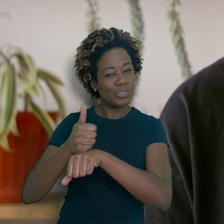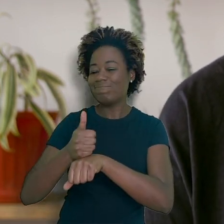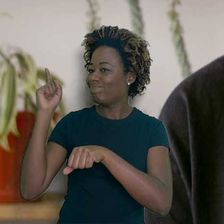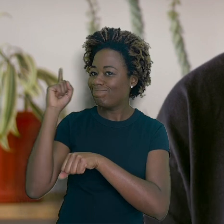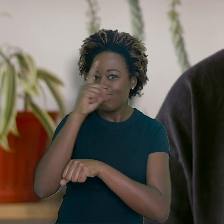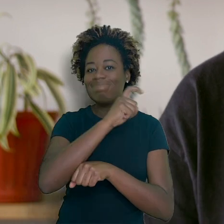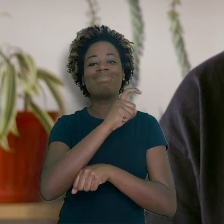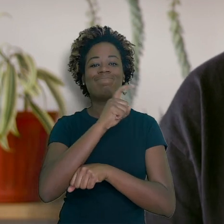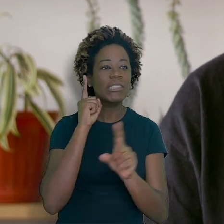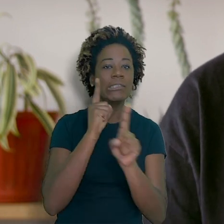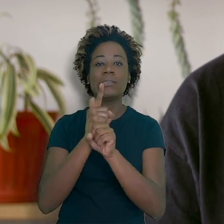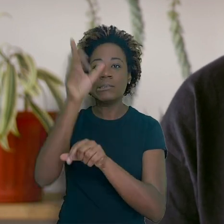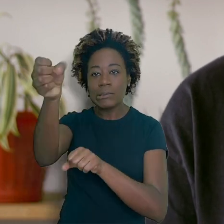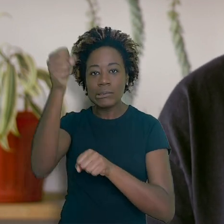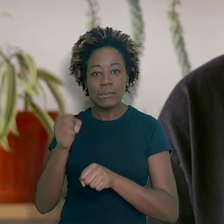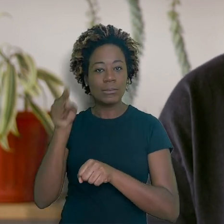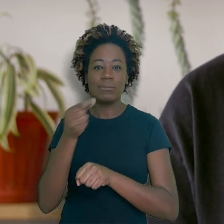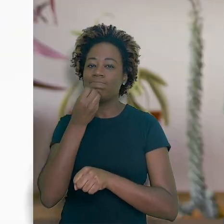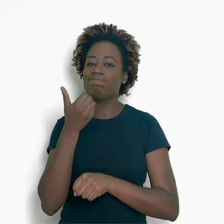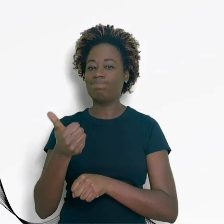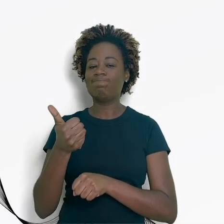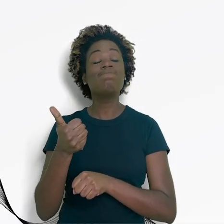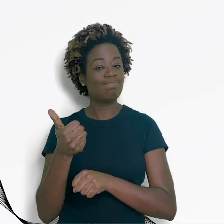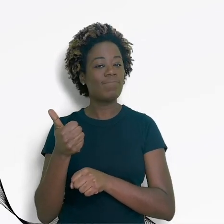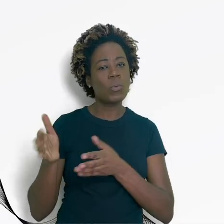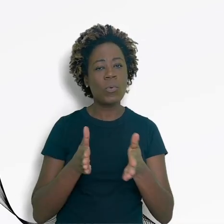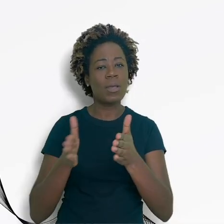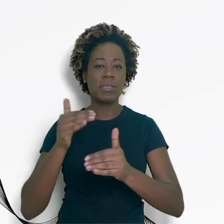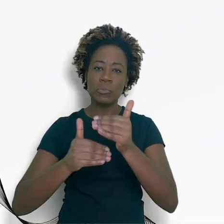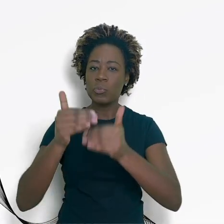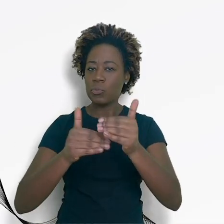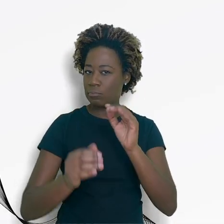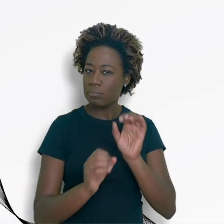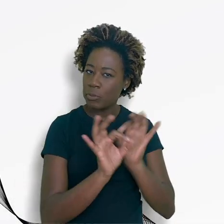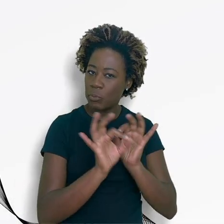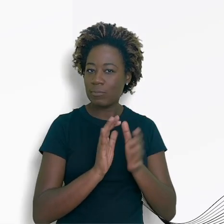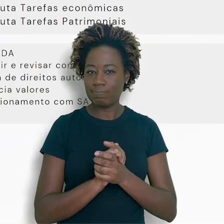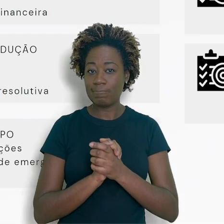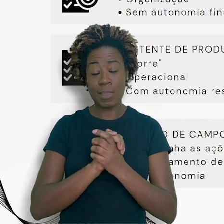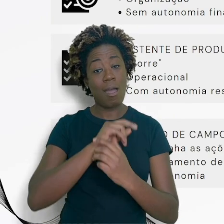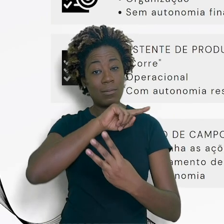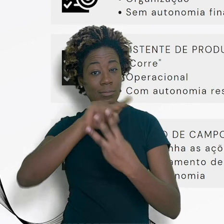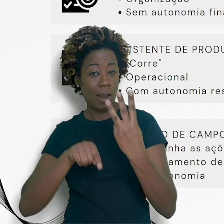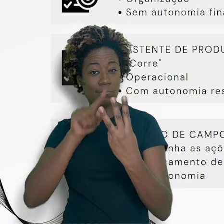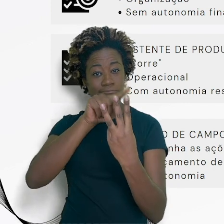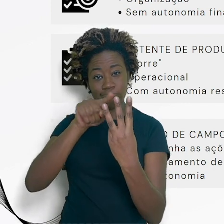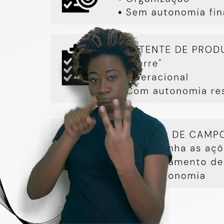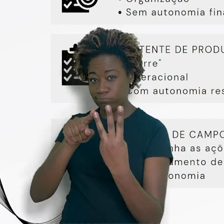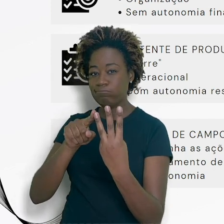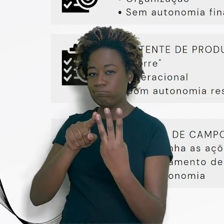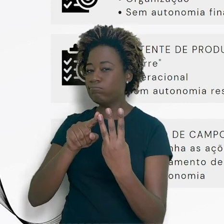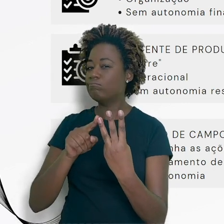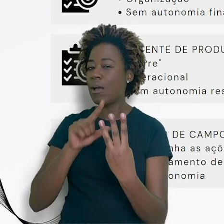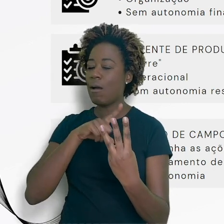se executar, é muito difícil de achar bons assistentes de produção. Nesse caminho de produção, eu gostaria de dar destaque a 3 outras funções que